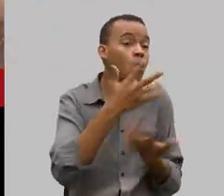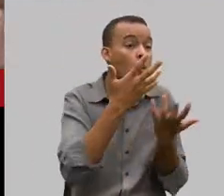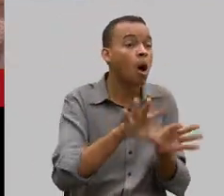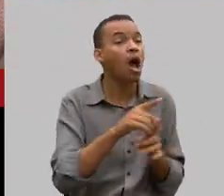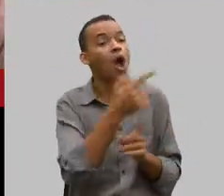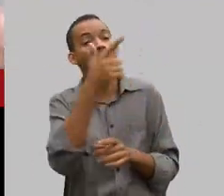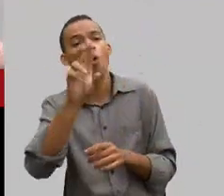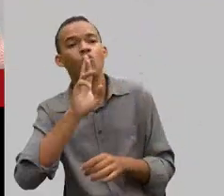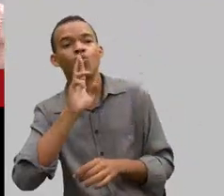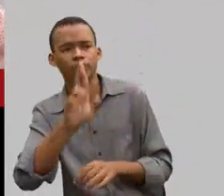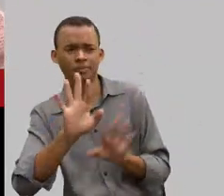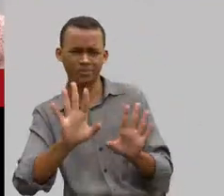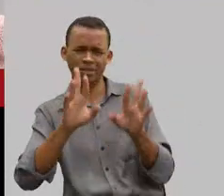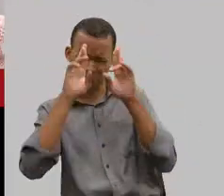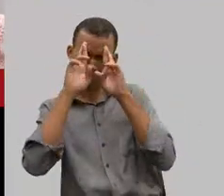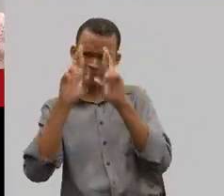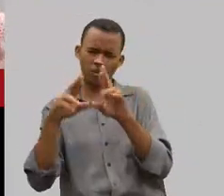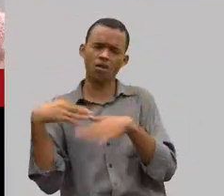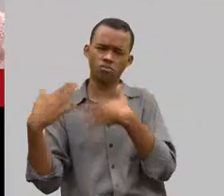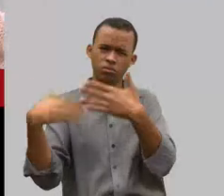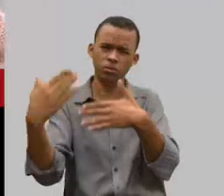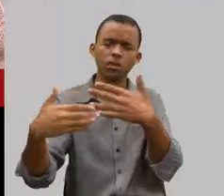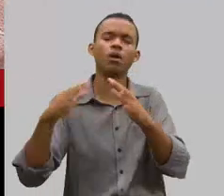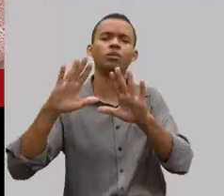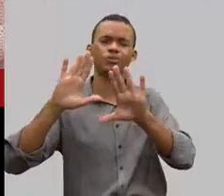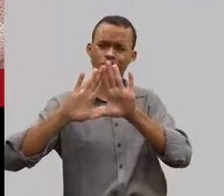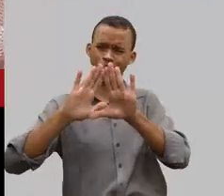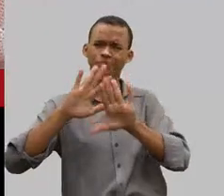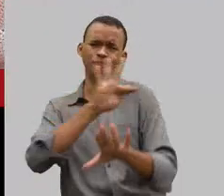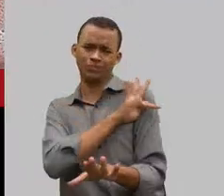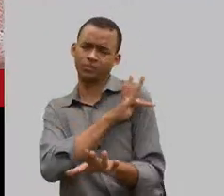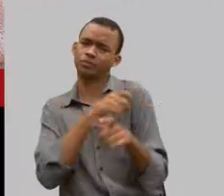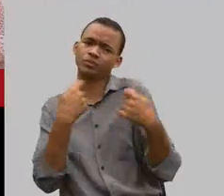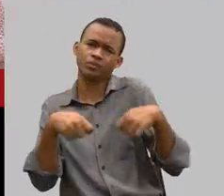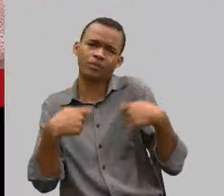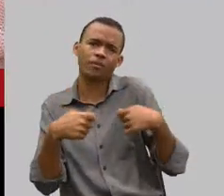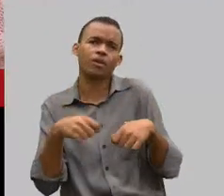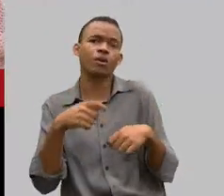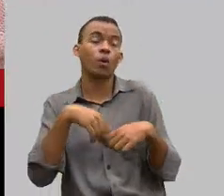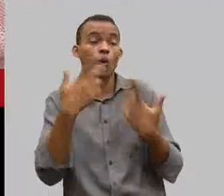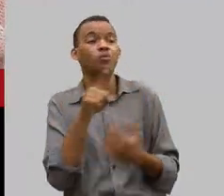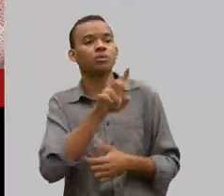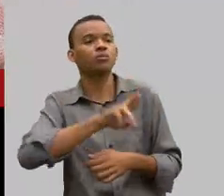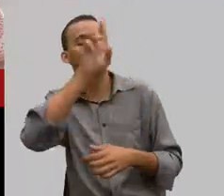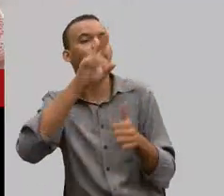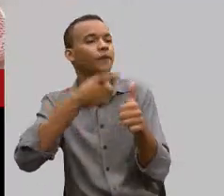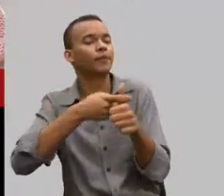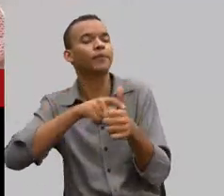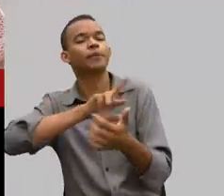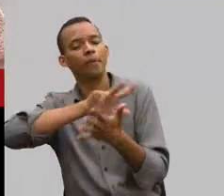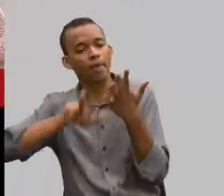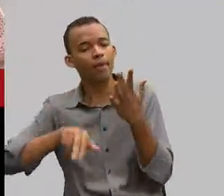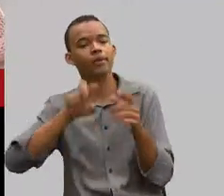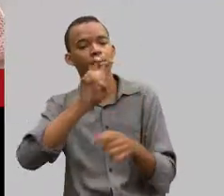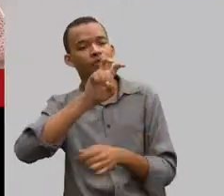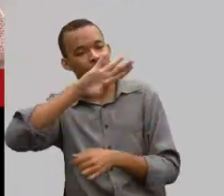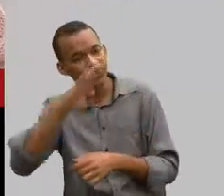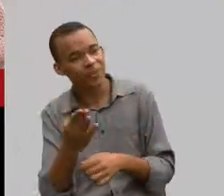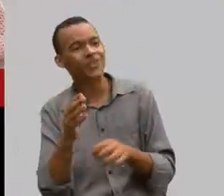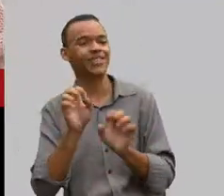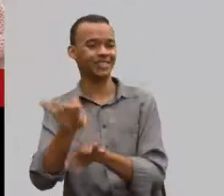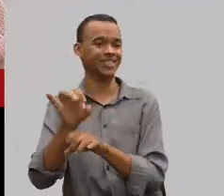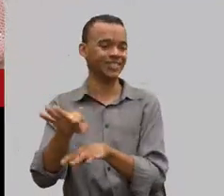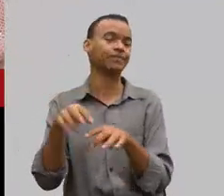mas eu acho que respeitar o processo de fiscalização é o mínimo Então o senhor trata de todas as dívidas porque tem 5 bilhões da educação pra gente conversar